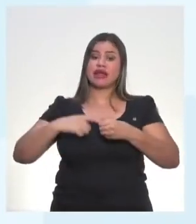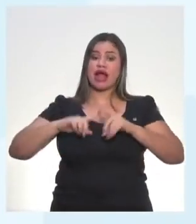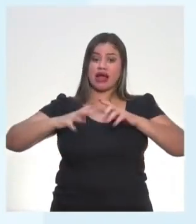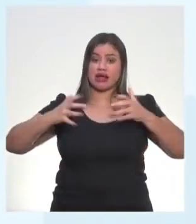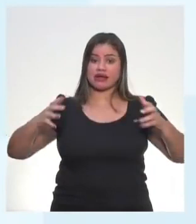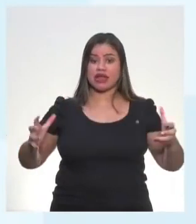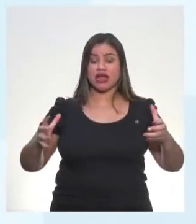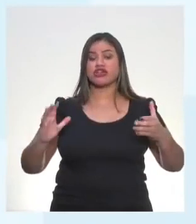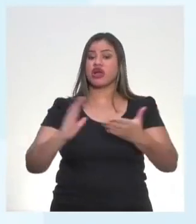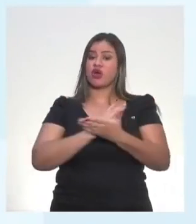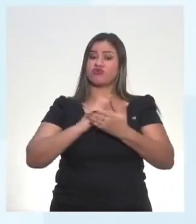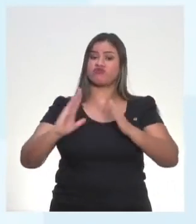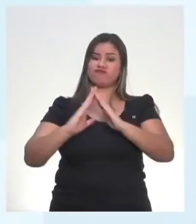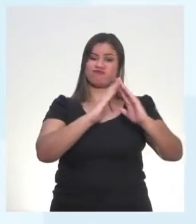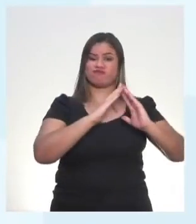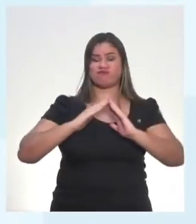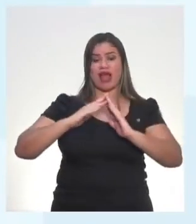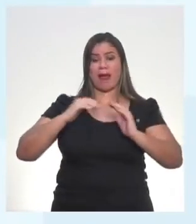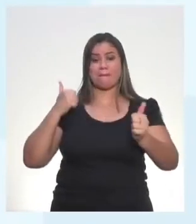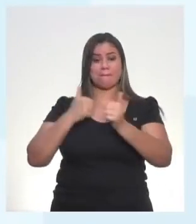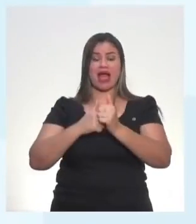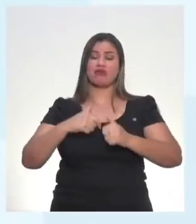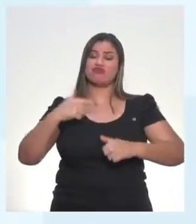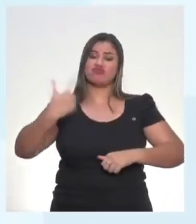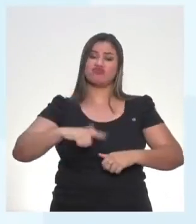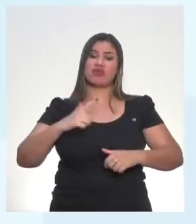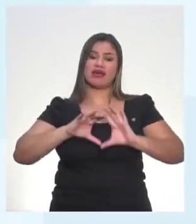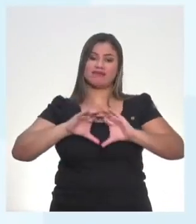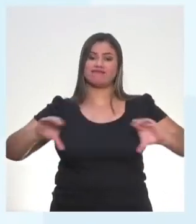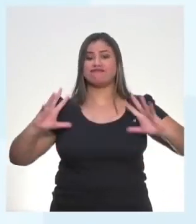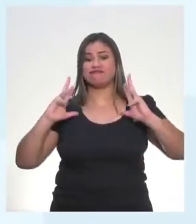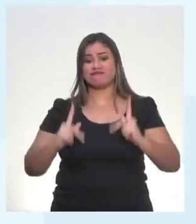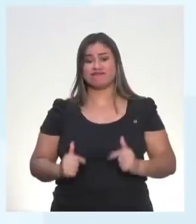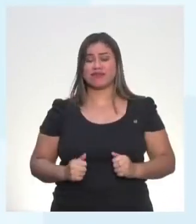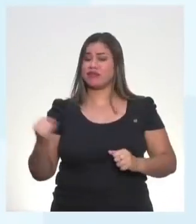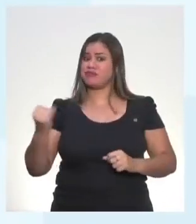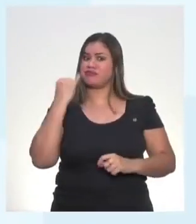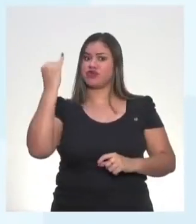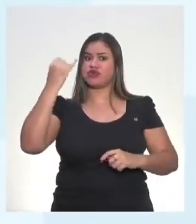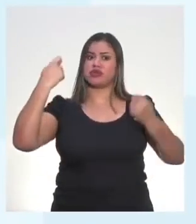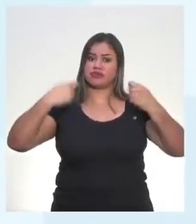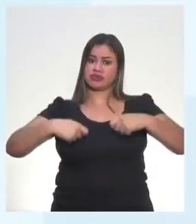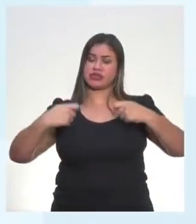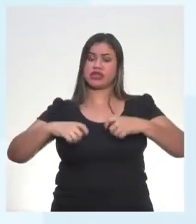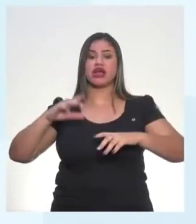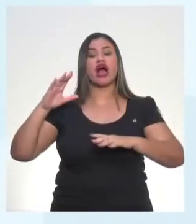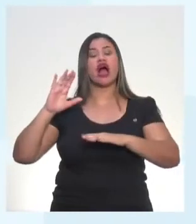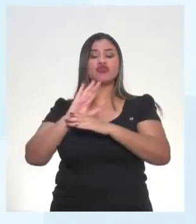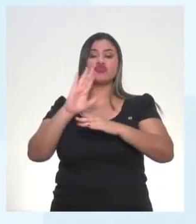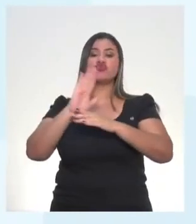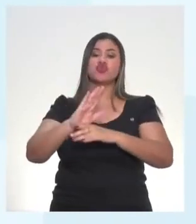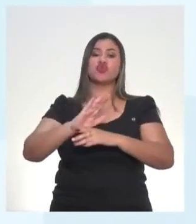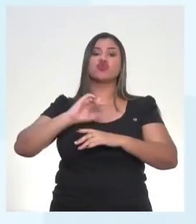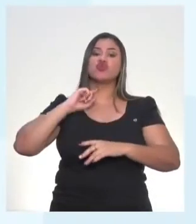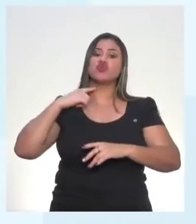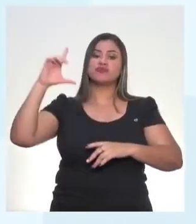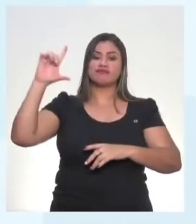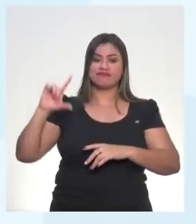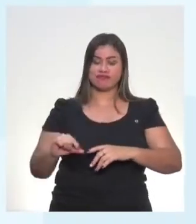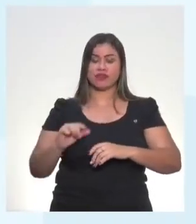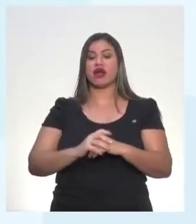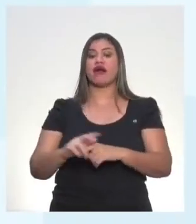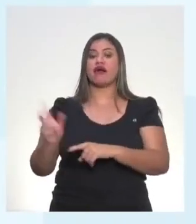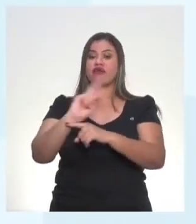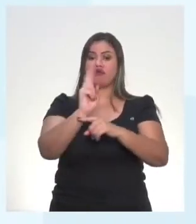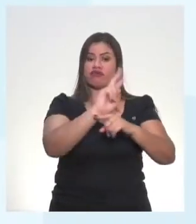alguns bairros que não tem, né, professor? Saneamento básico, que é super importante para mitigar a poluição hídrica. Maior